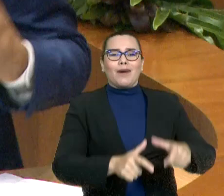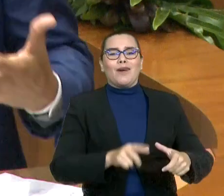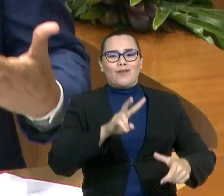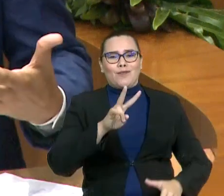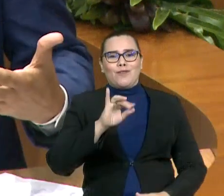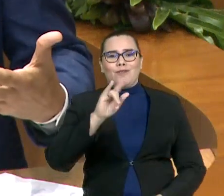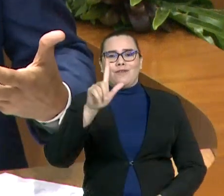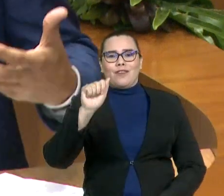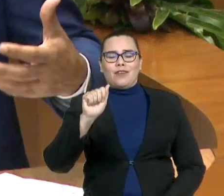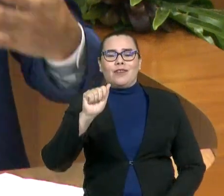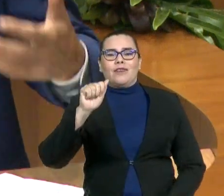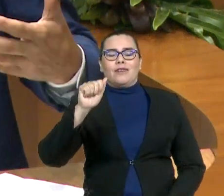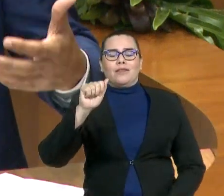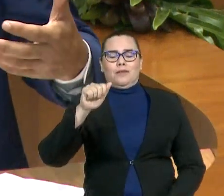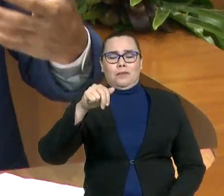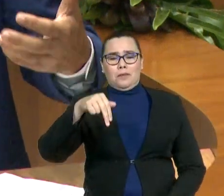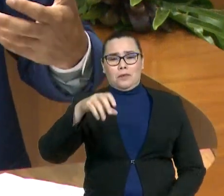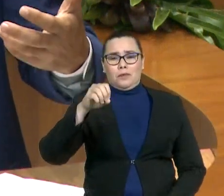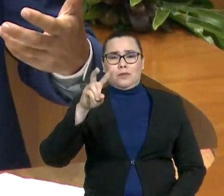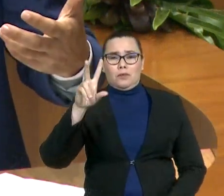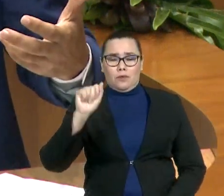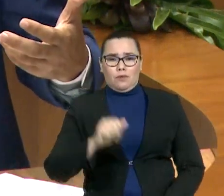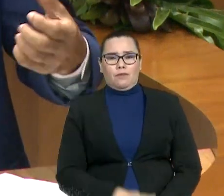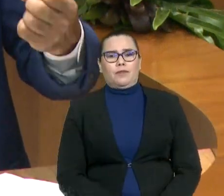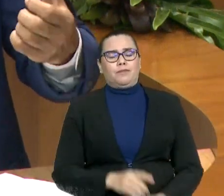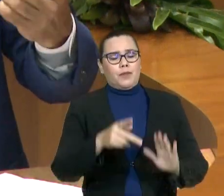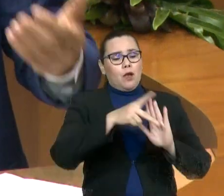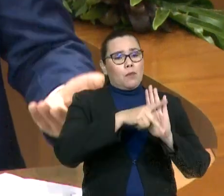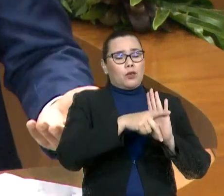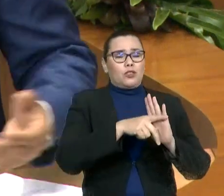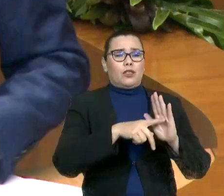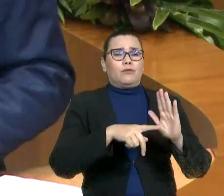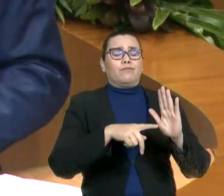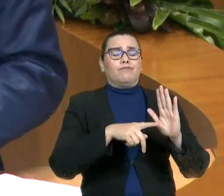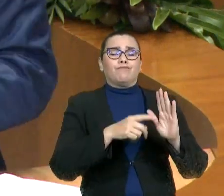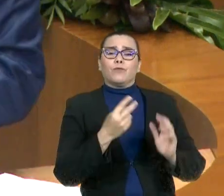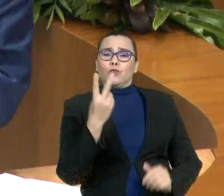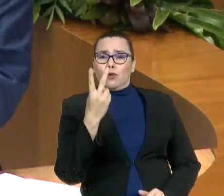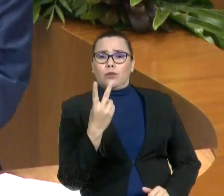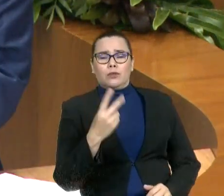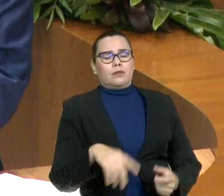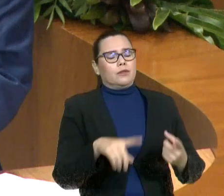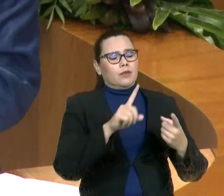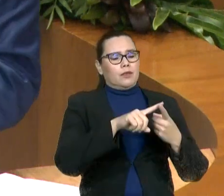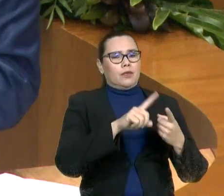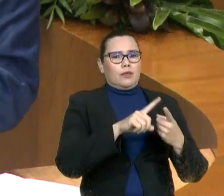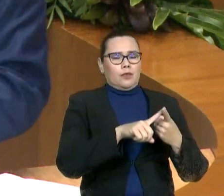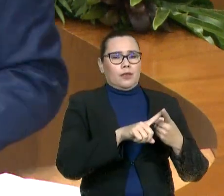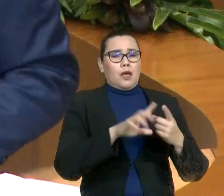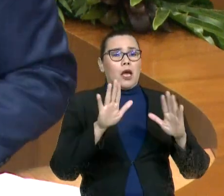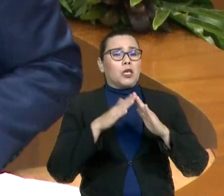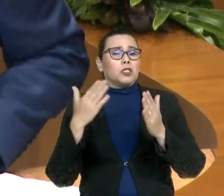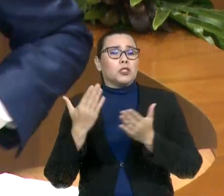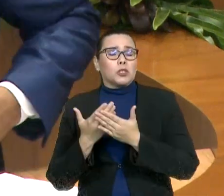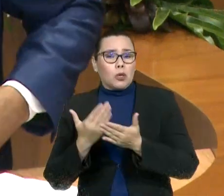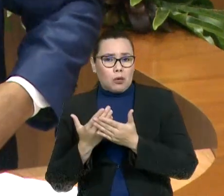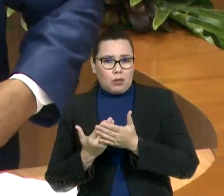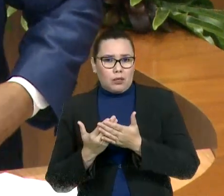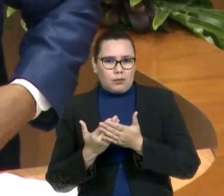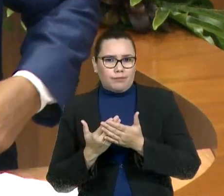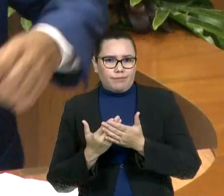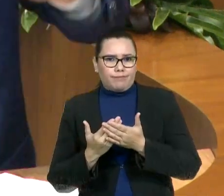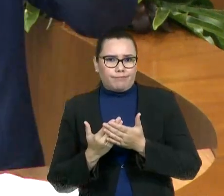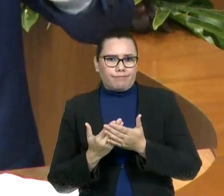que tem dois projetos lá. Tem um projeto de escola comunitária, a Escola Mariana, e de uma creche, a creche Nossa Senhora